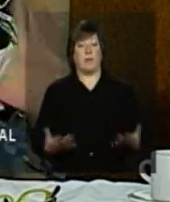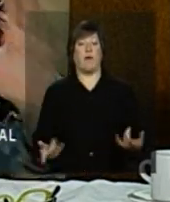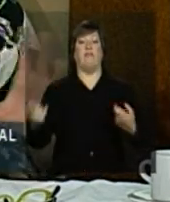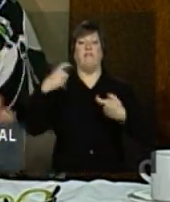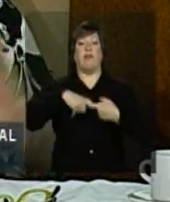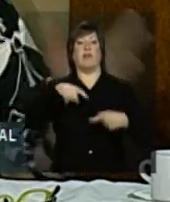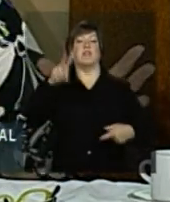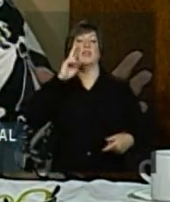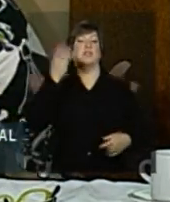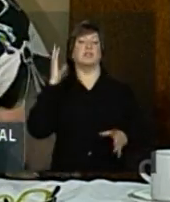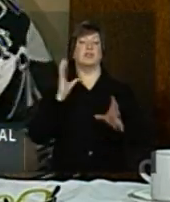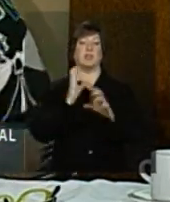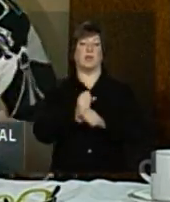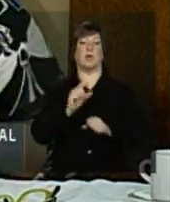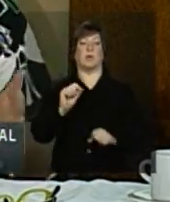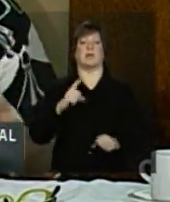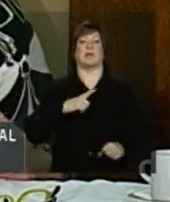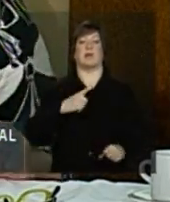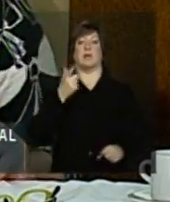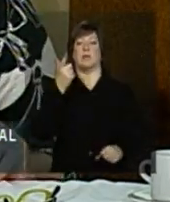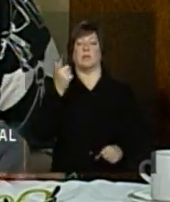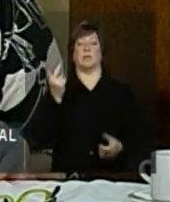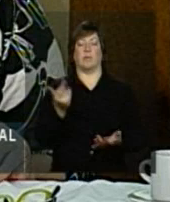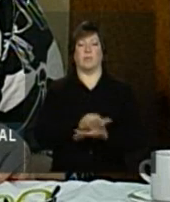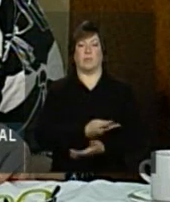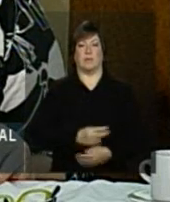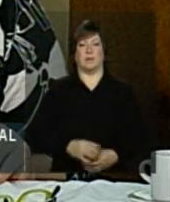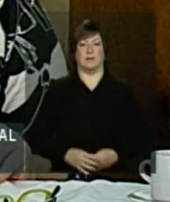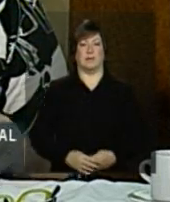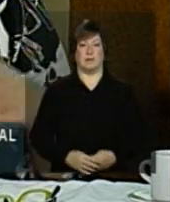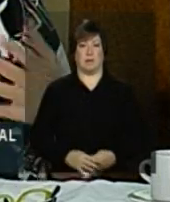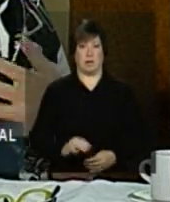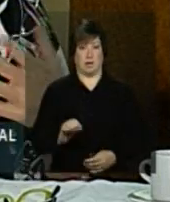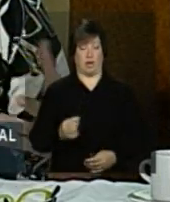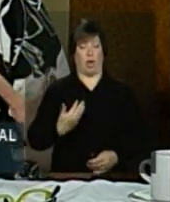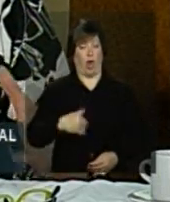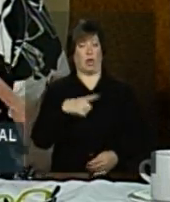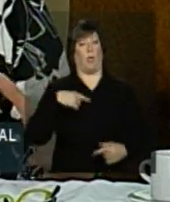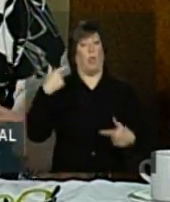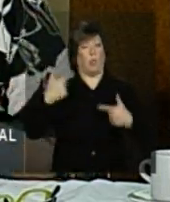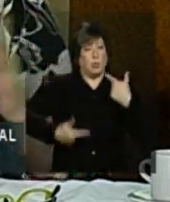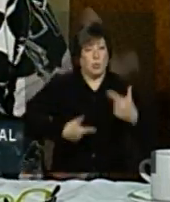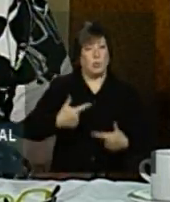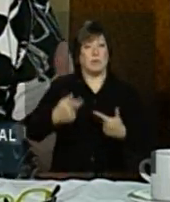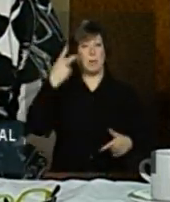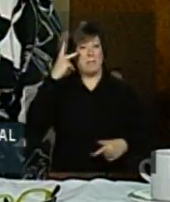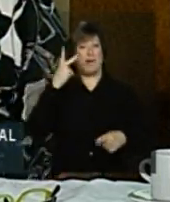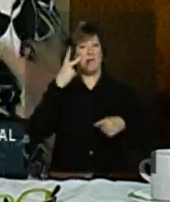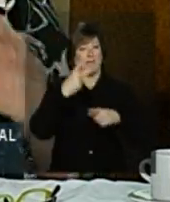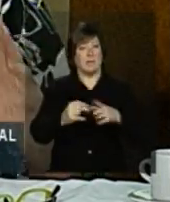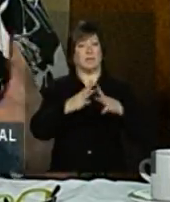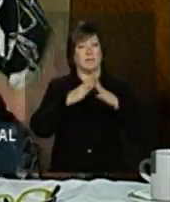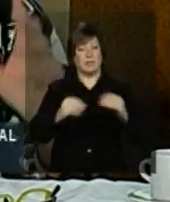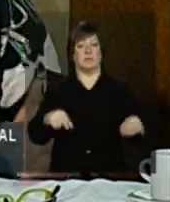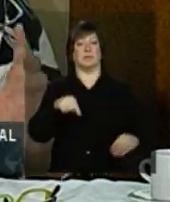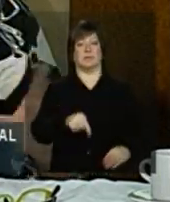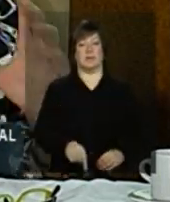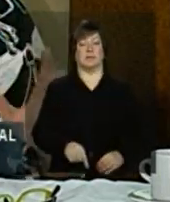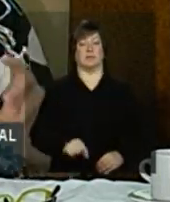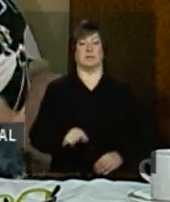aquela história né que acontecia né que a gente vive lutando para superar que é de